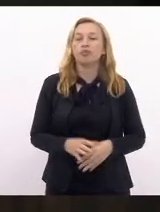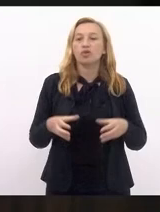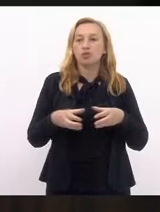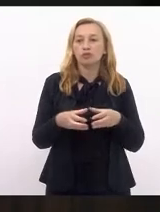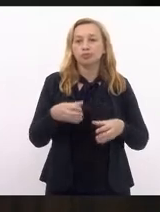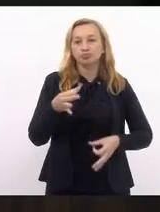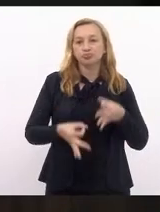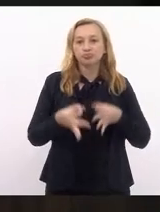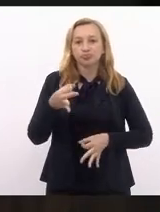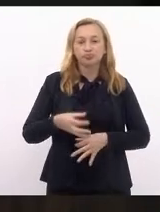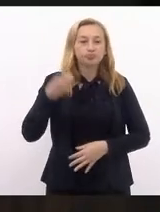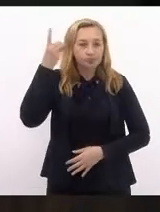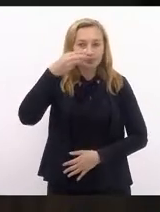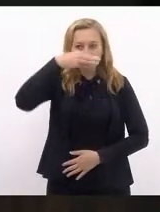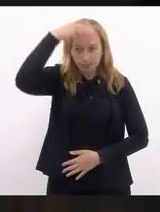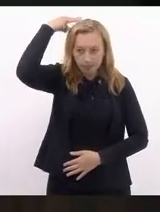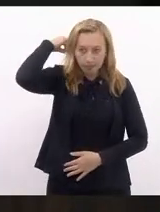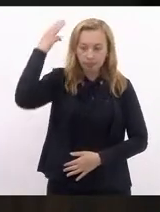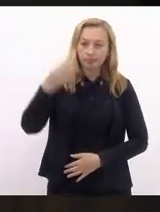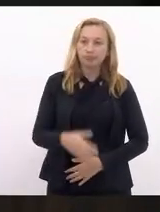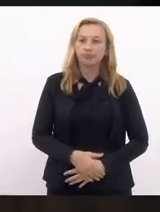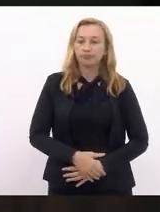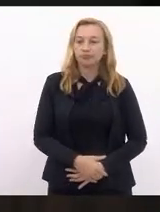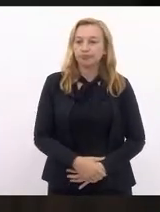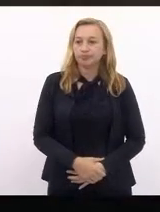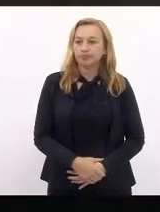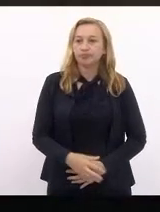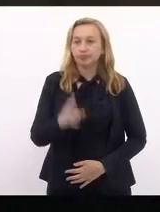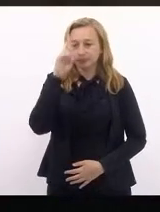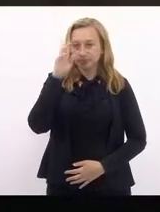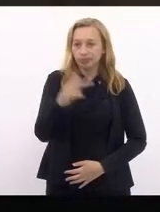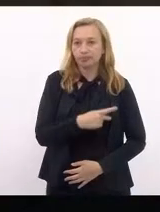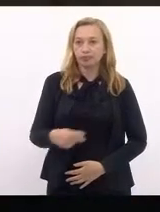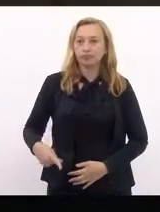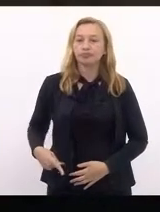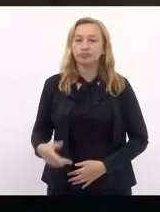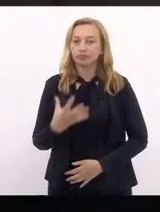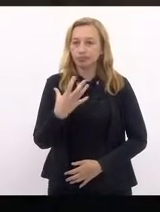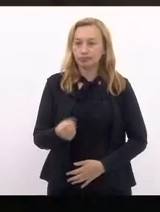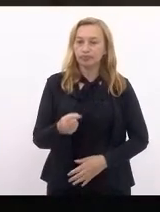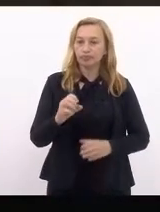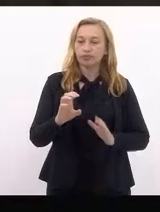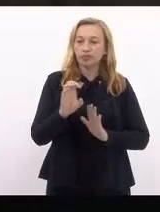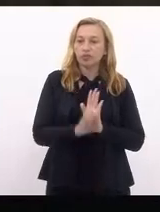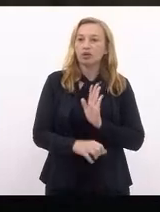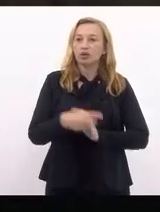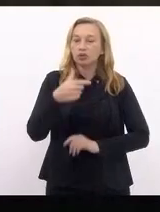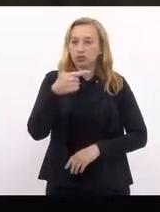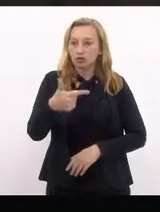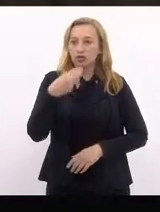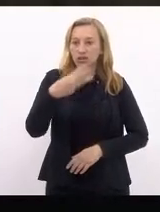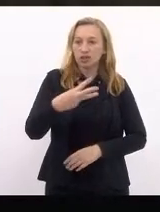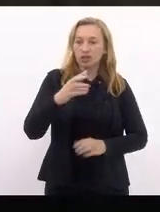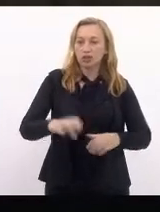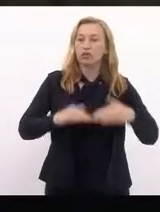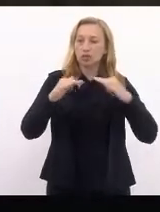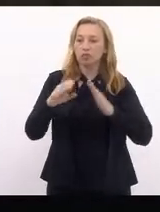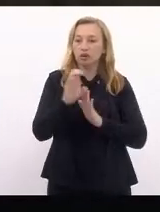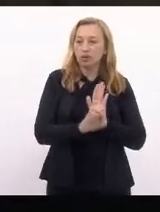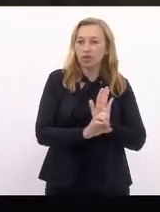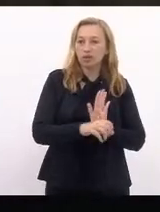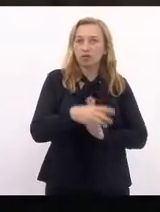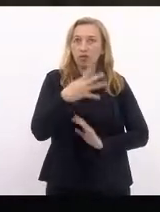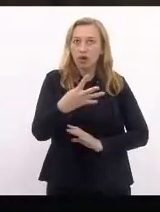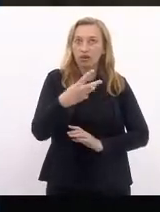parecer pela comissão quais são justiça é pecado mas para cheiro sua Presidente parecer favorável assim nos dois e três favorável com subemenda